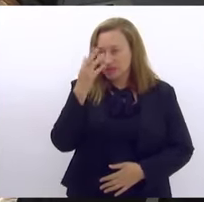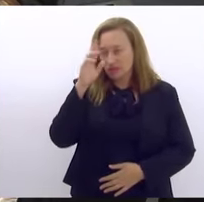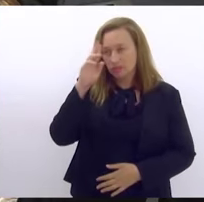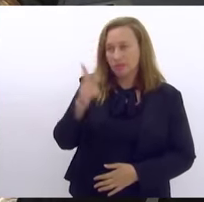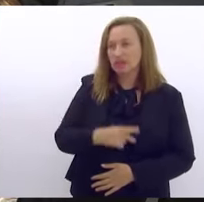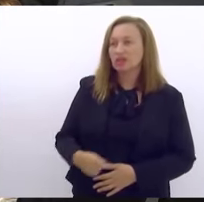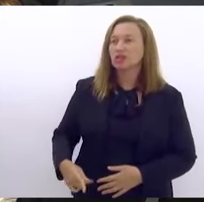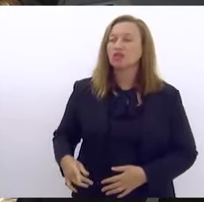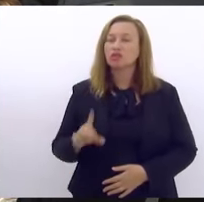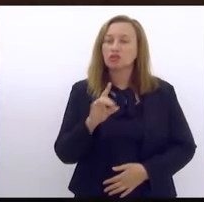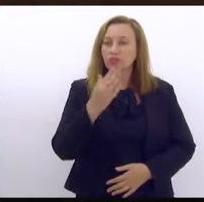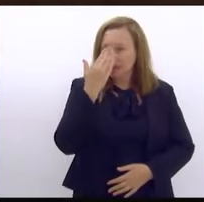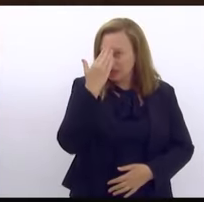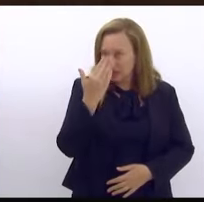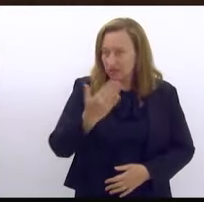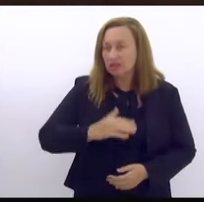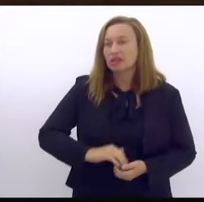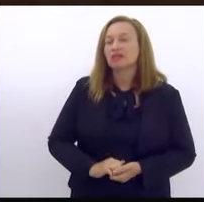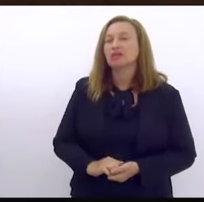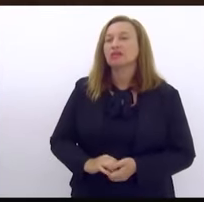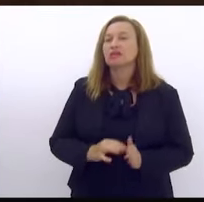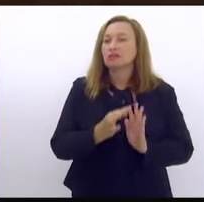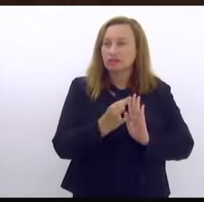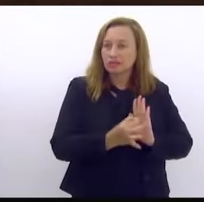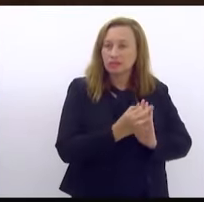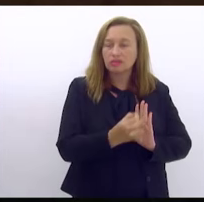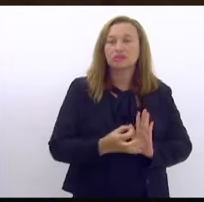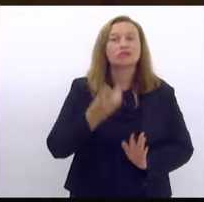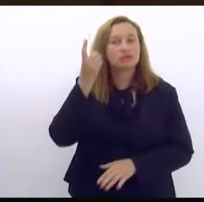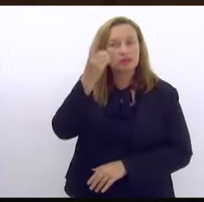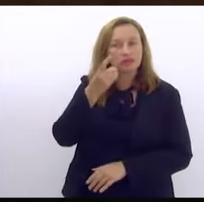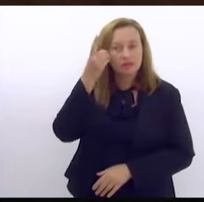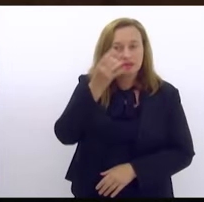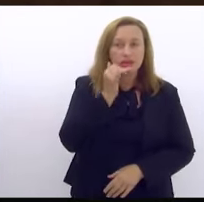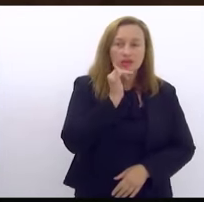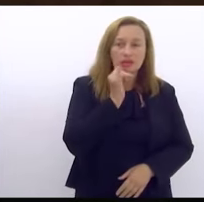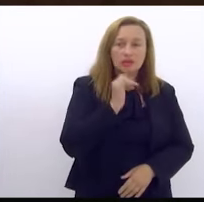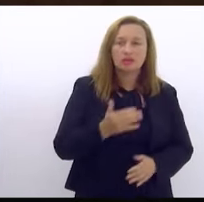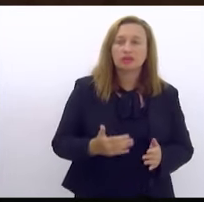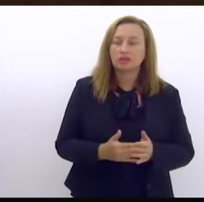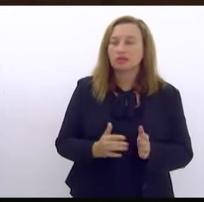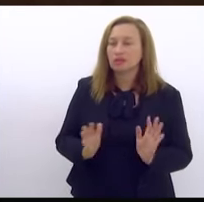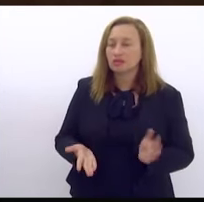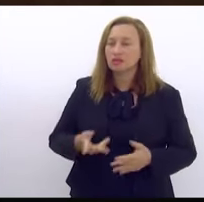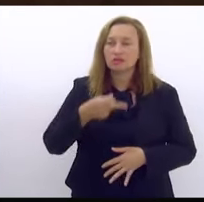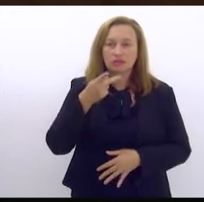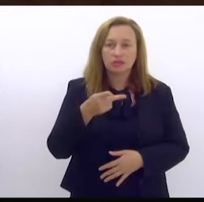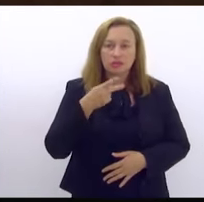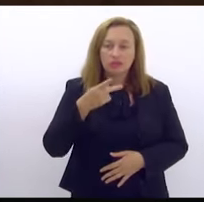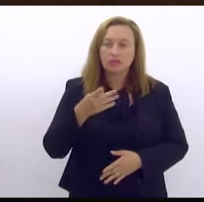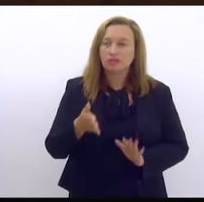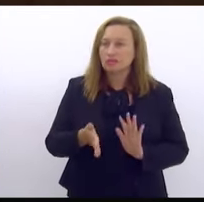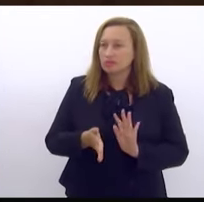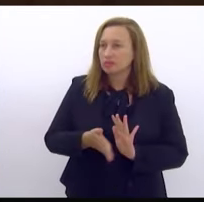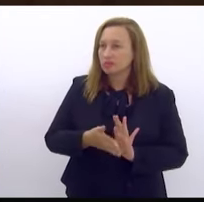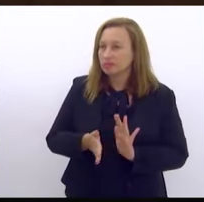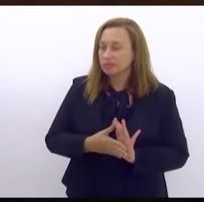só para agradecer os pareceres dos deputados relatores até agora, dizer que essa